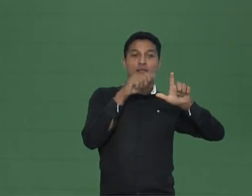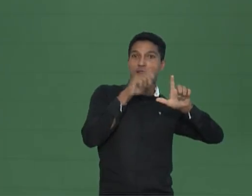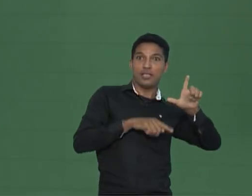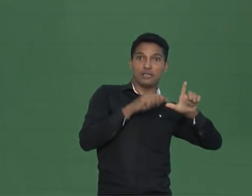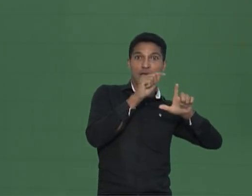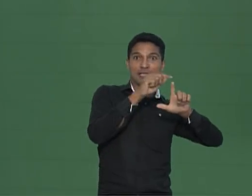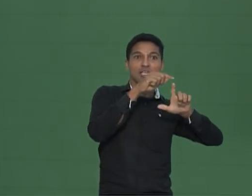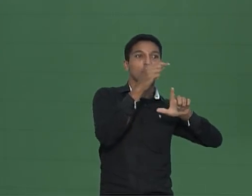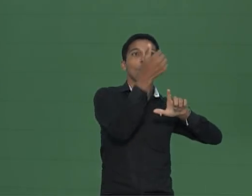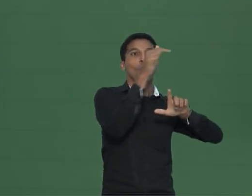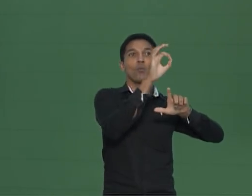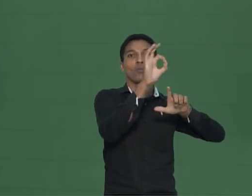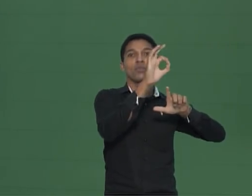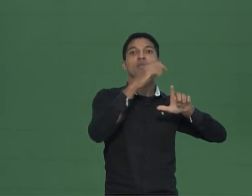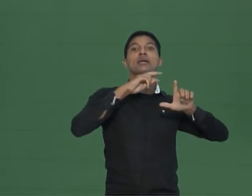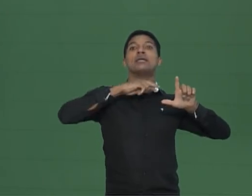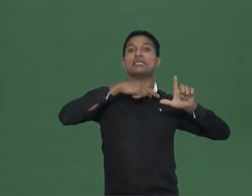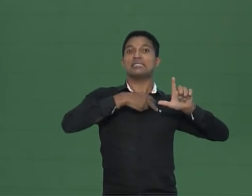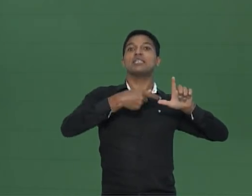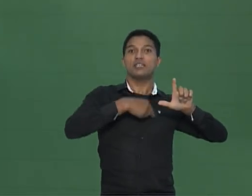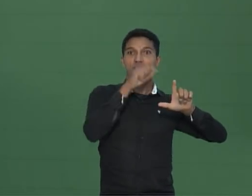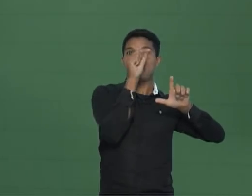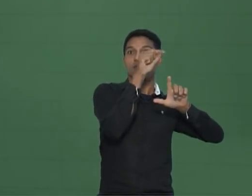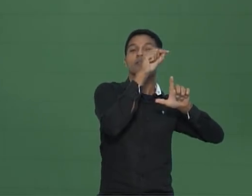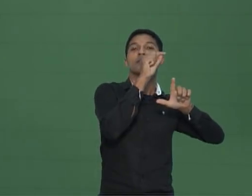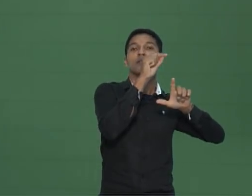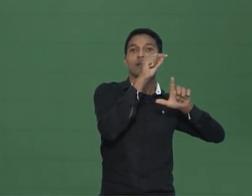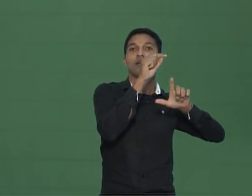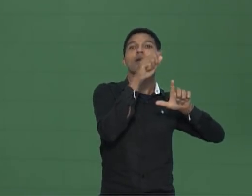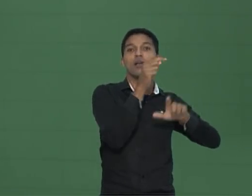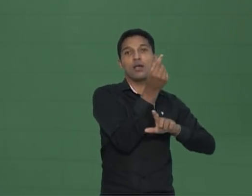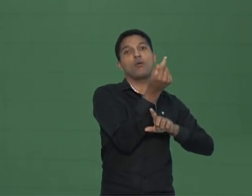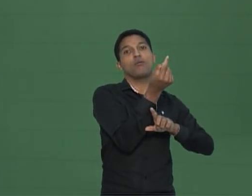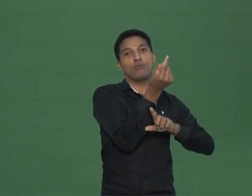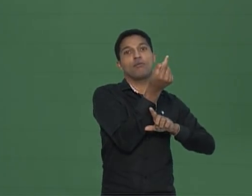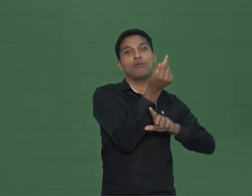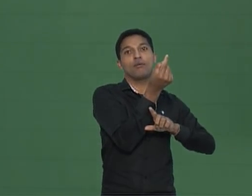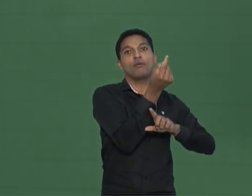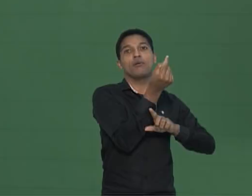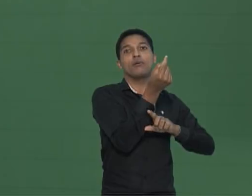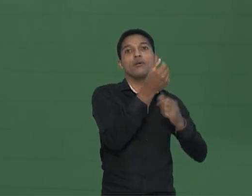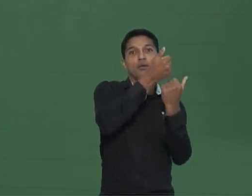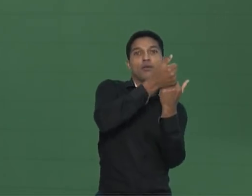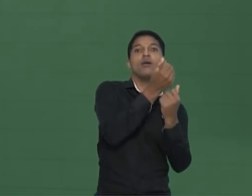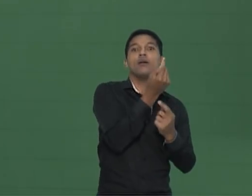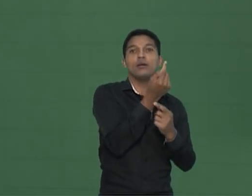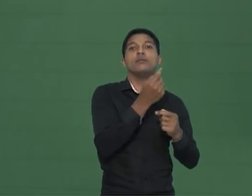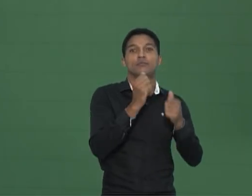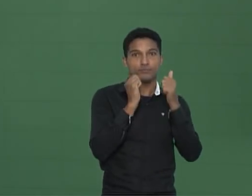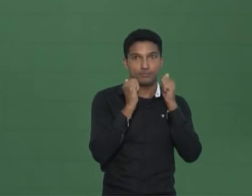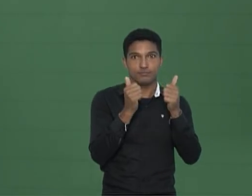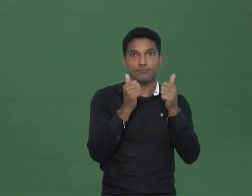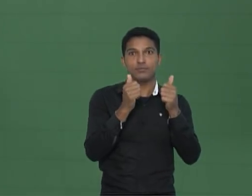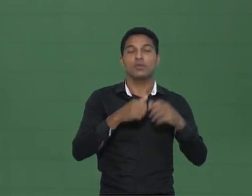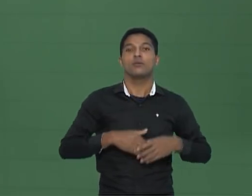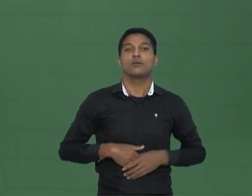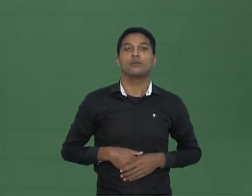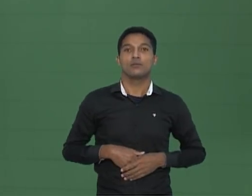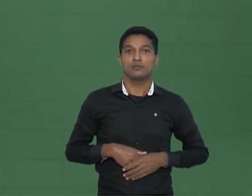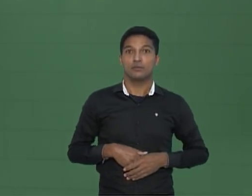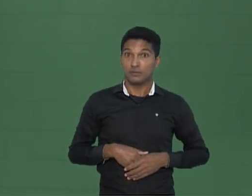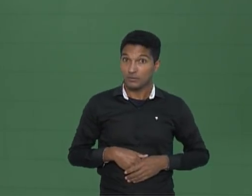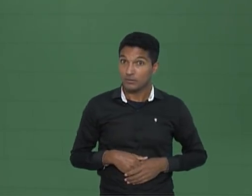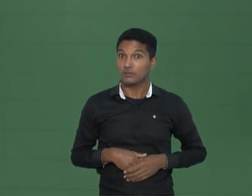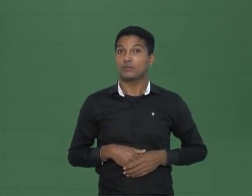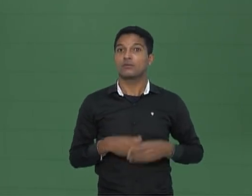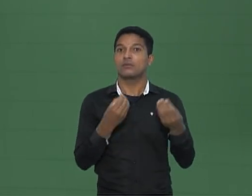lembram? Quando não tem número no expoente da letra, né, subentende-se, e já está ali, é o número 1, tá? Então, vai ficar